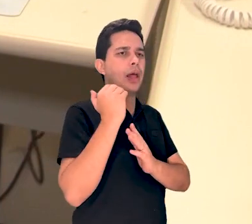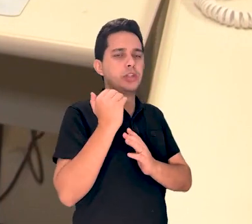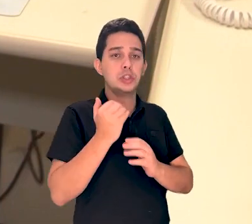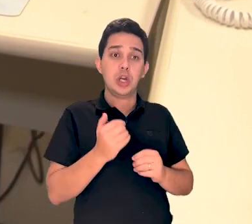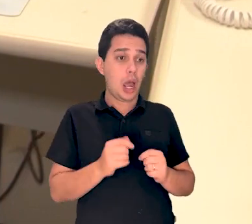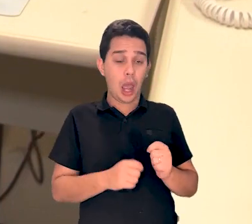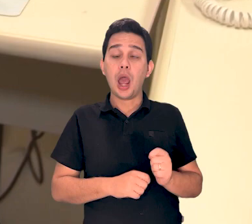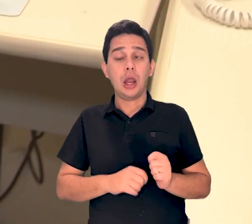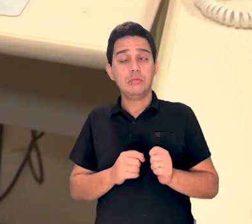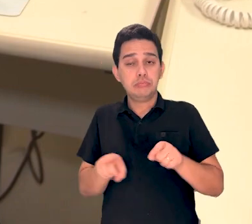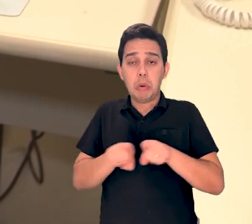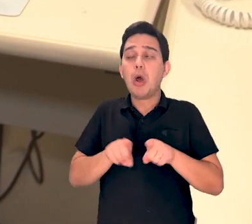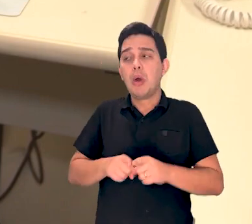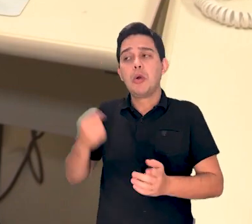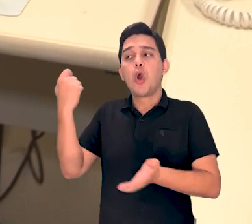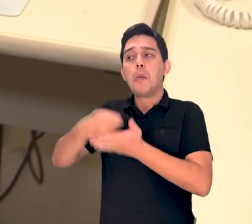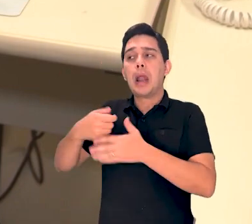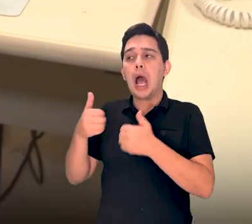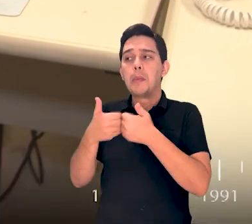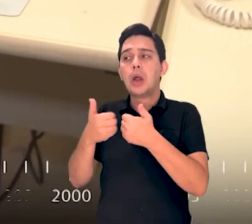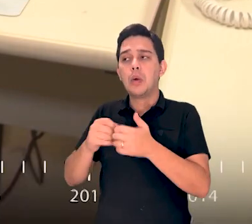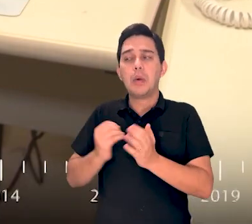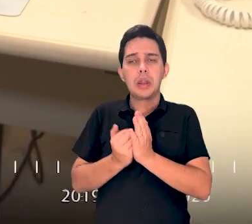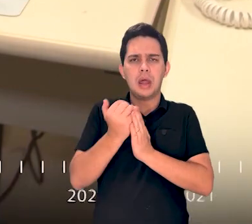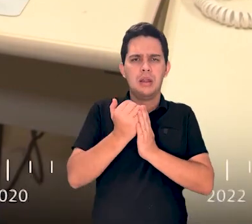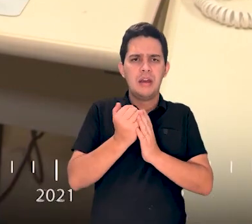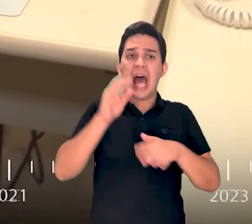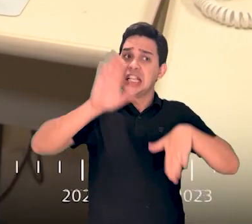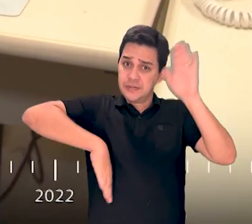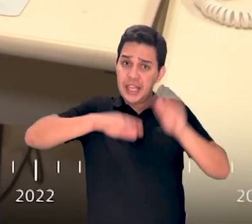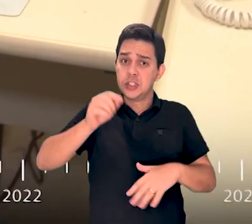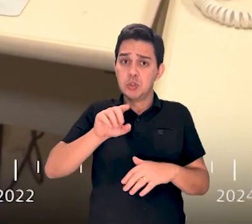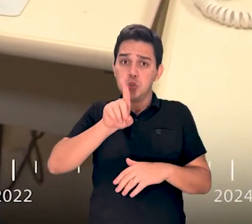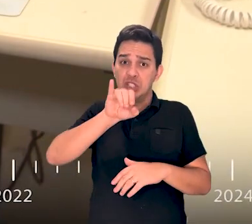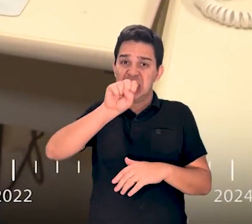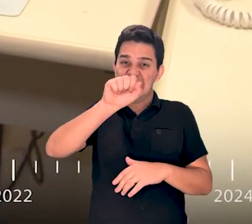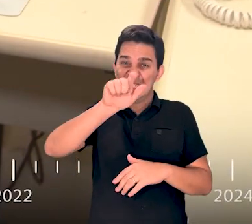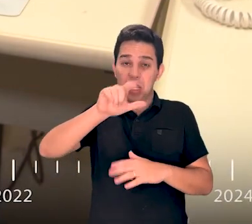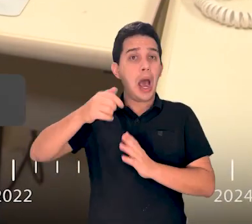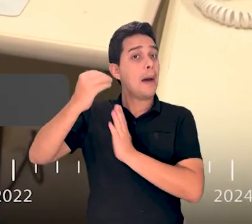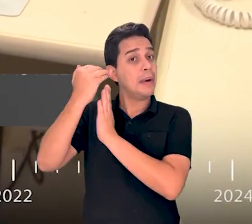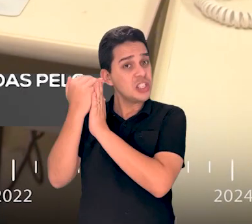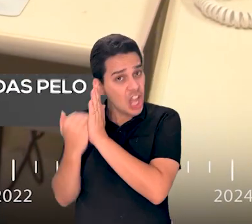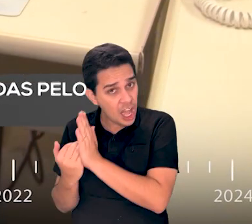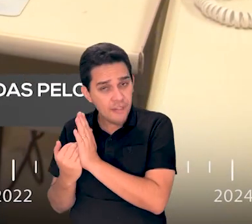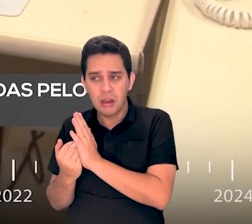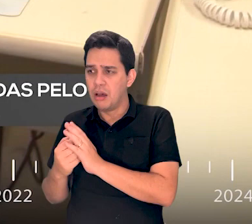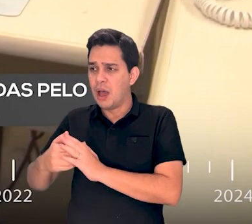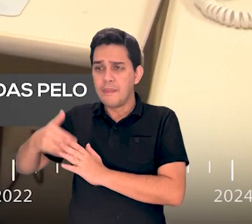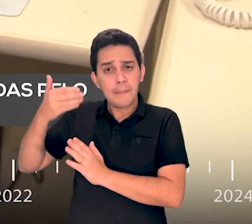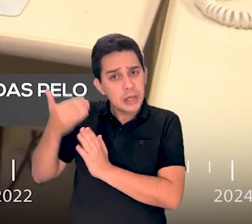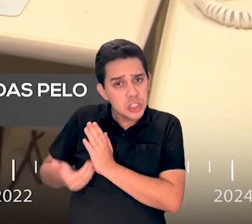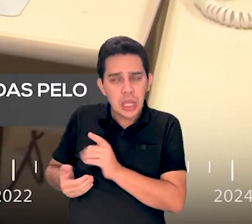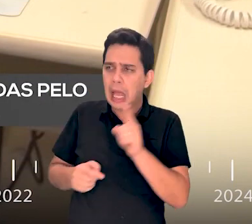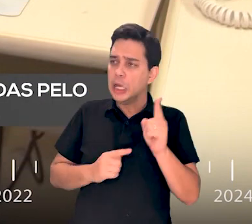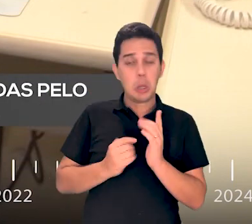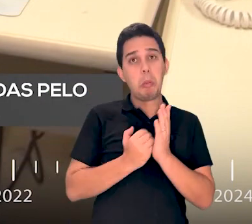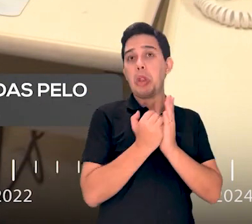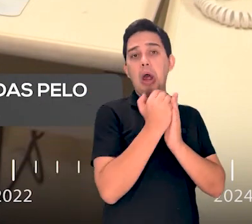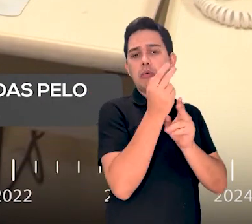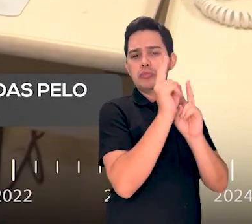diminui a E isso não repercutirá na tarifa Então até 2010 2003/2010 foram oito ações